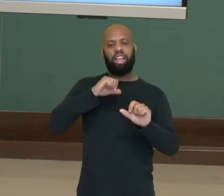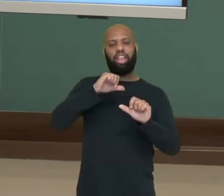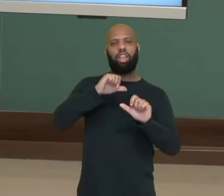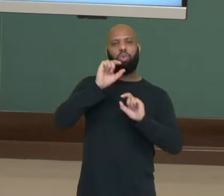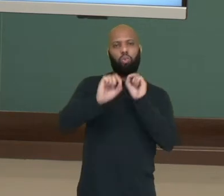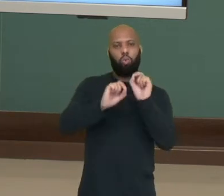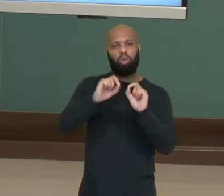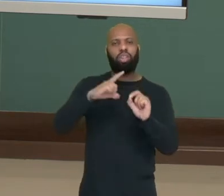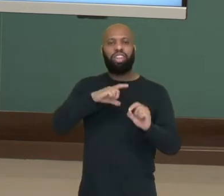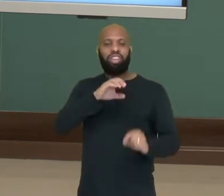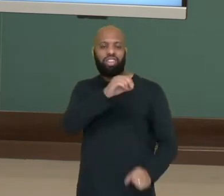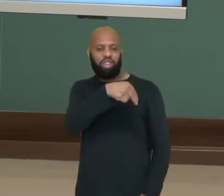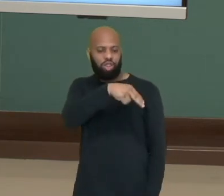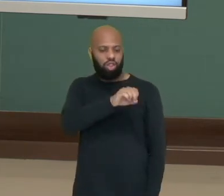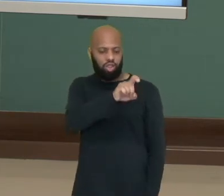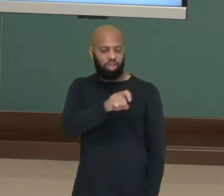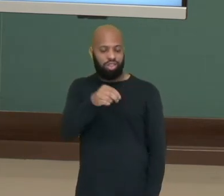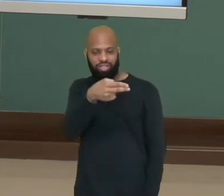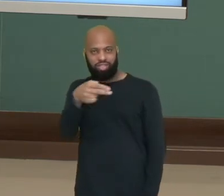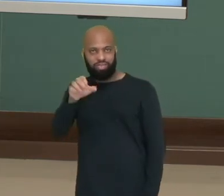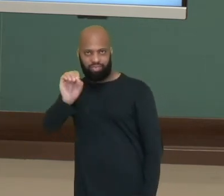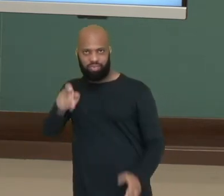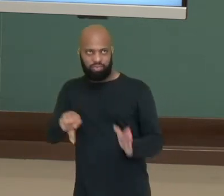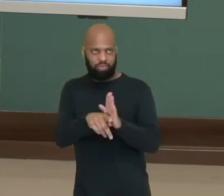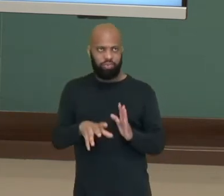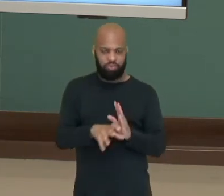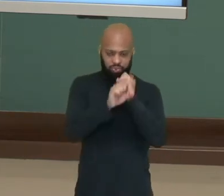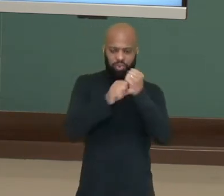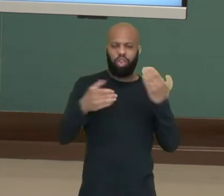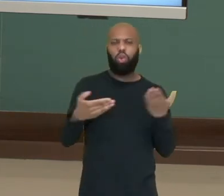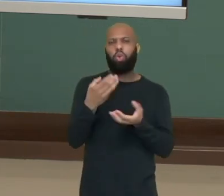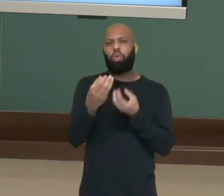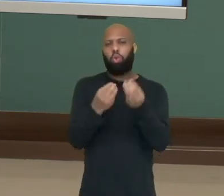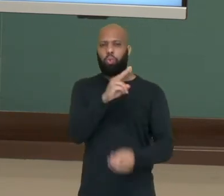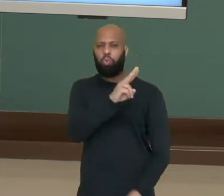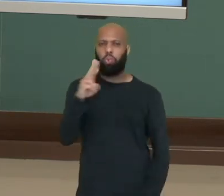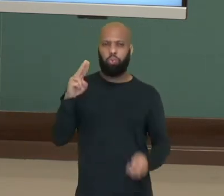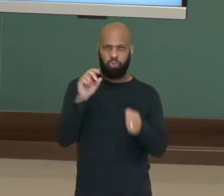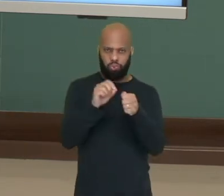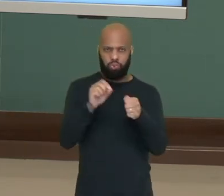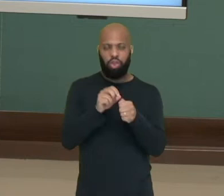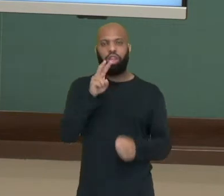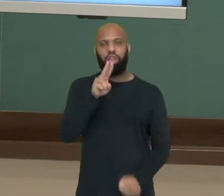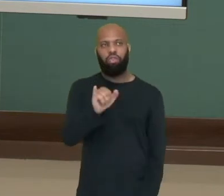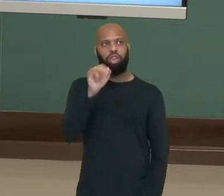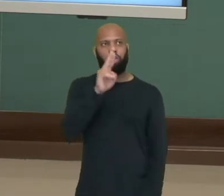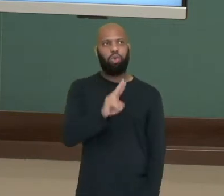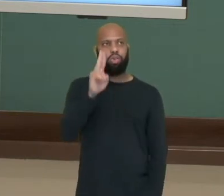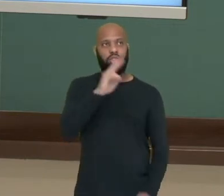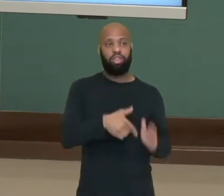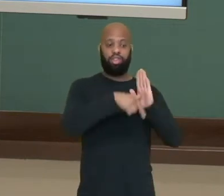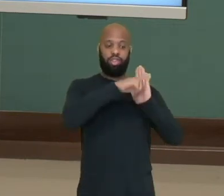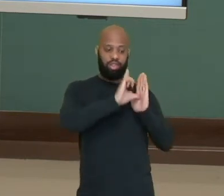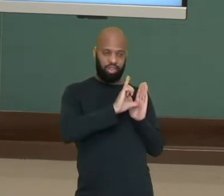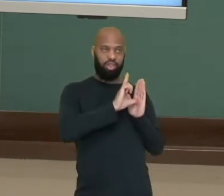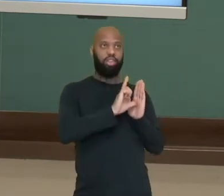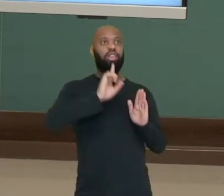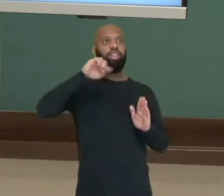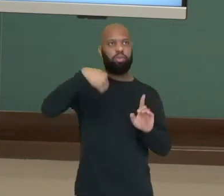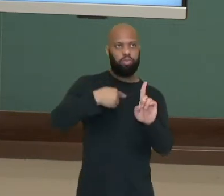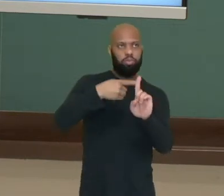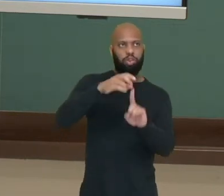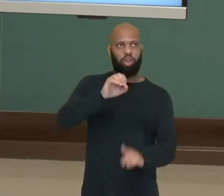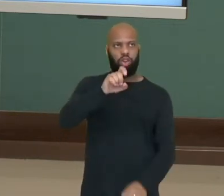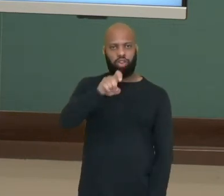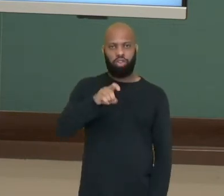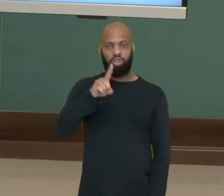no seu somatório. E aí, como que fica o nome? Então, a gente vai usar prefixo, óxido de, o